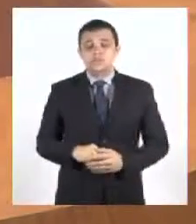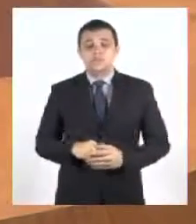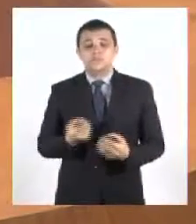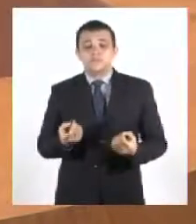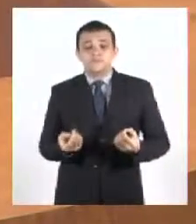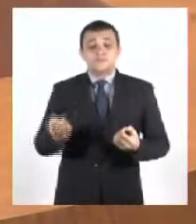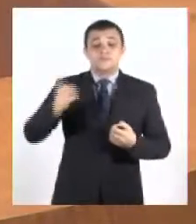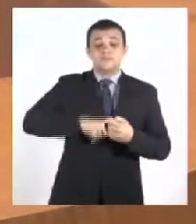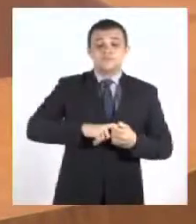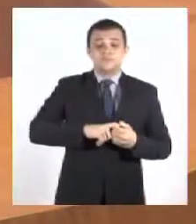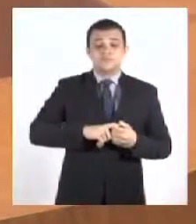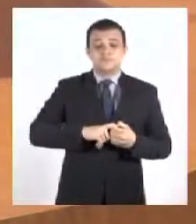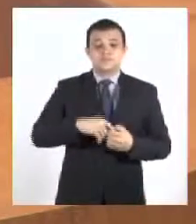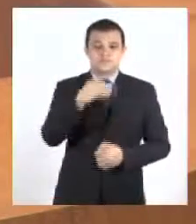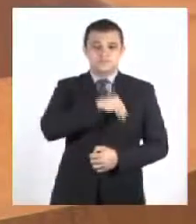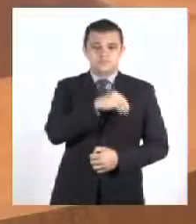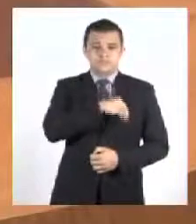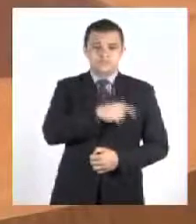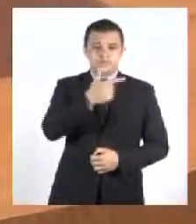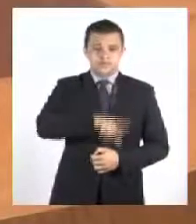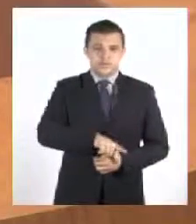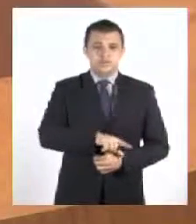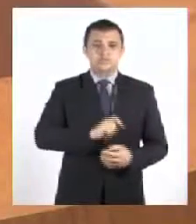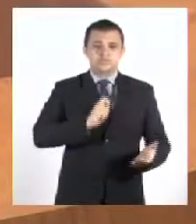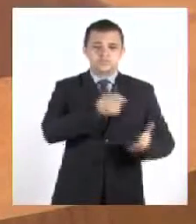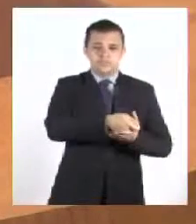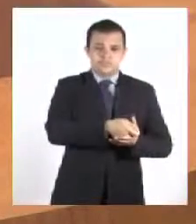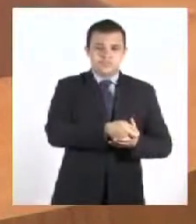fossem devolvidos aos mesmos.